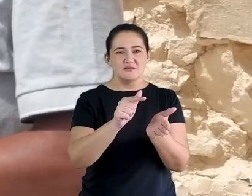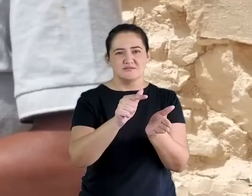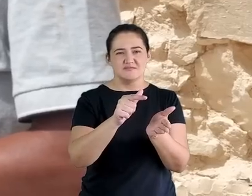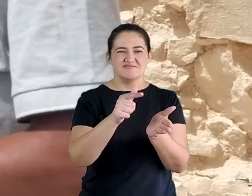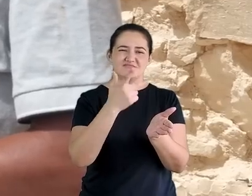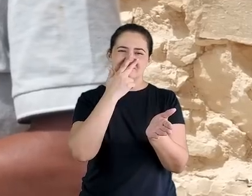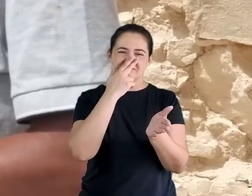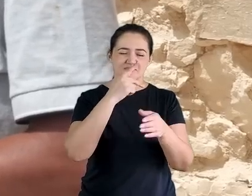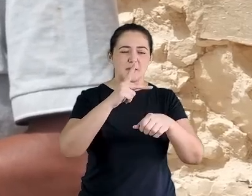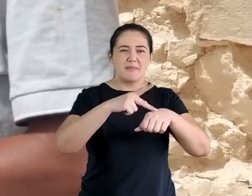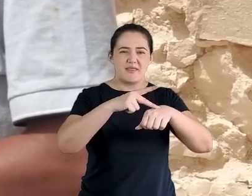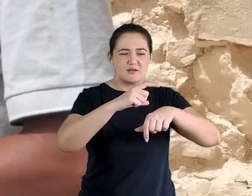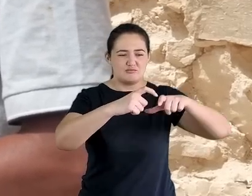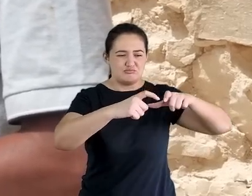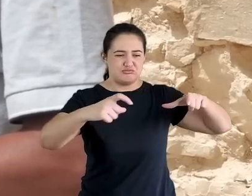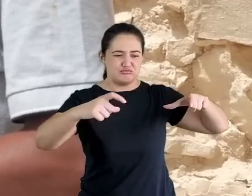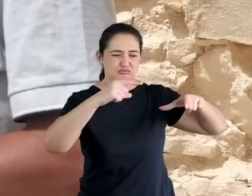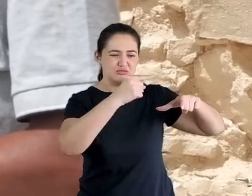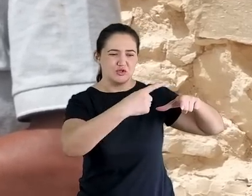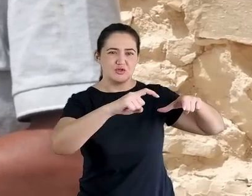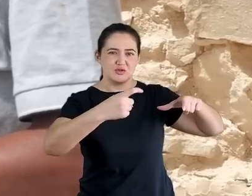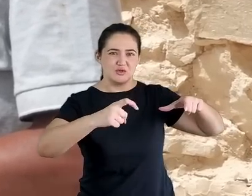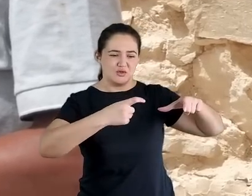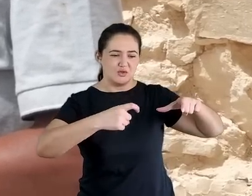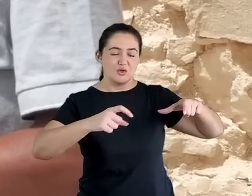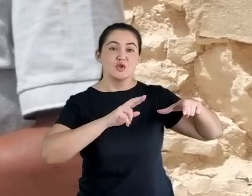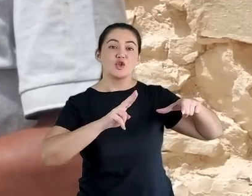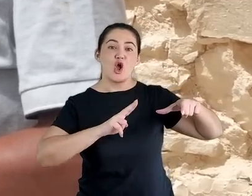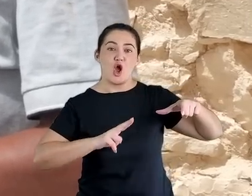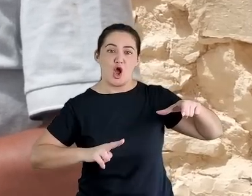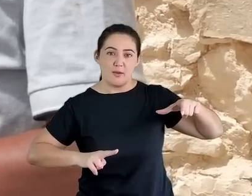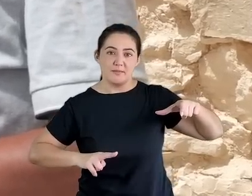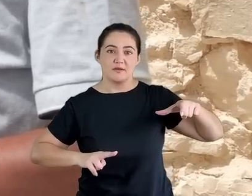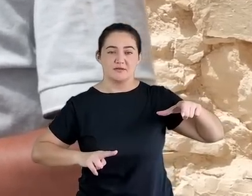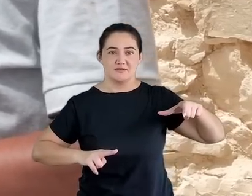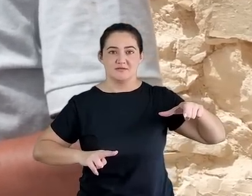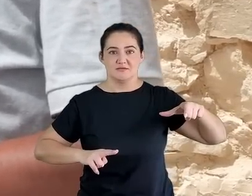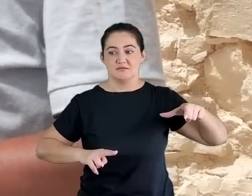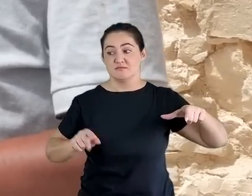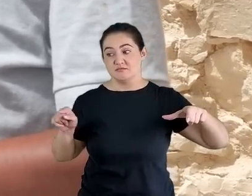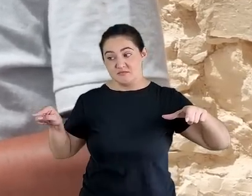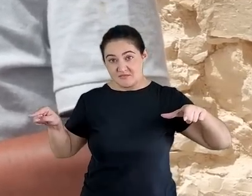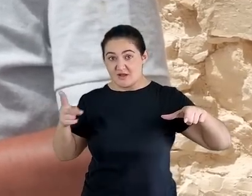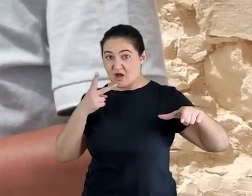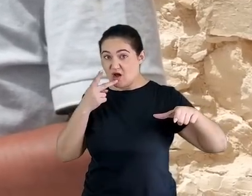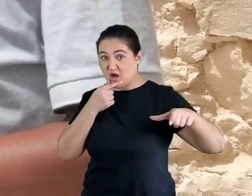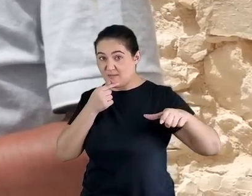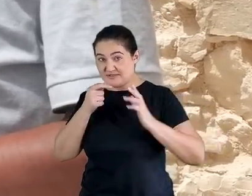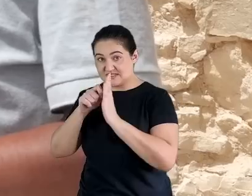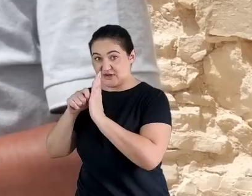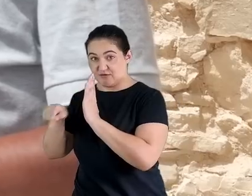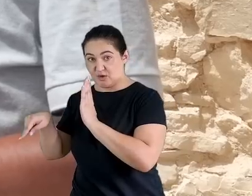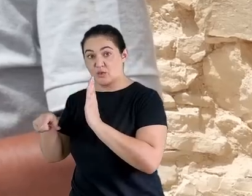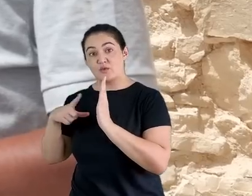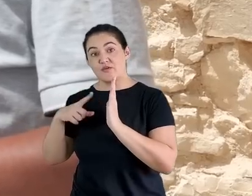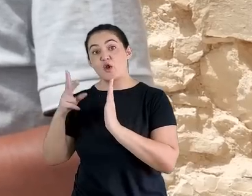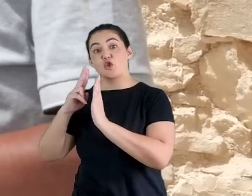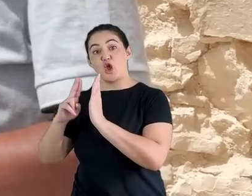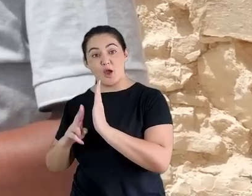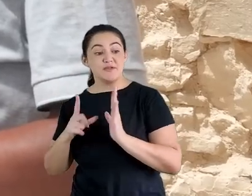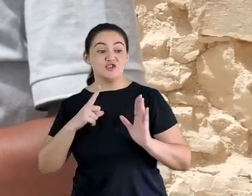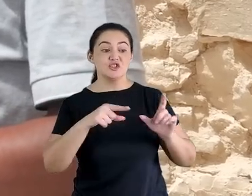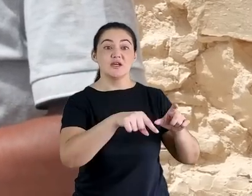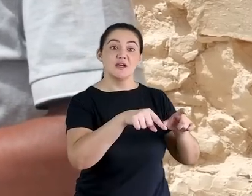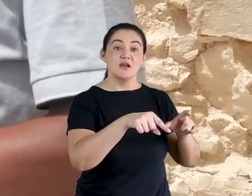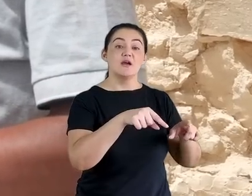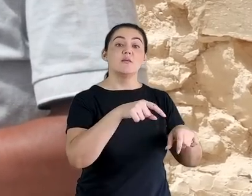de Eleazar Ben-Yair, estava relacionada ao que José está nos contando sobre este momento muito dramático